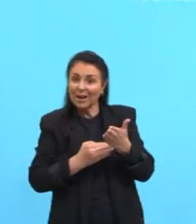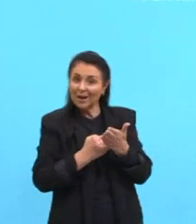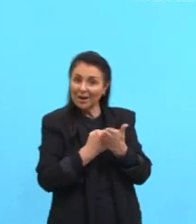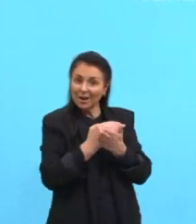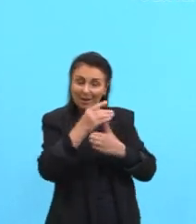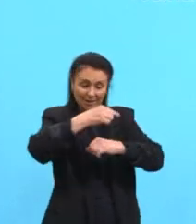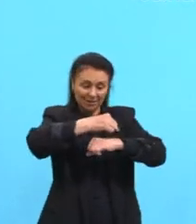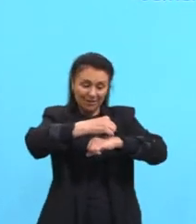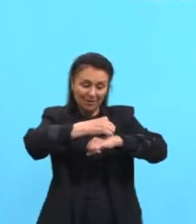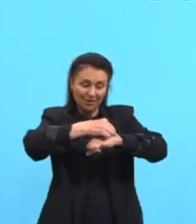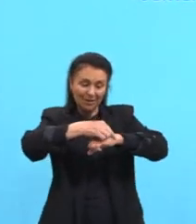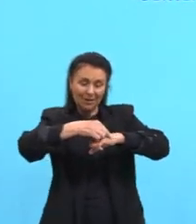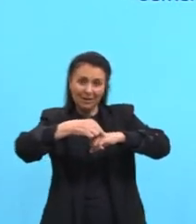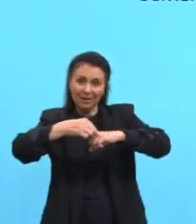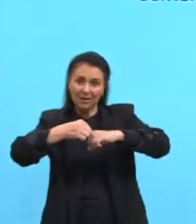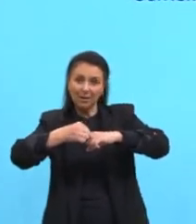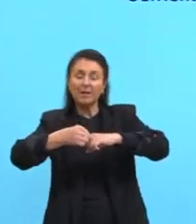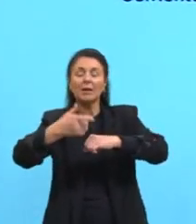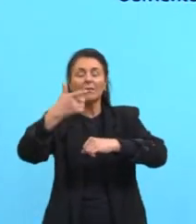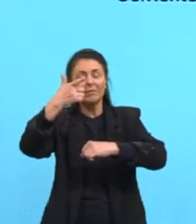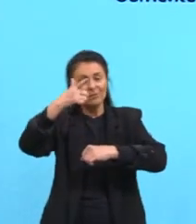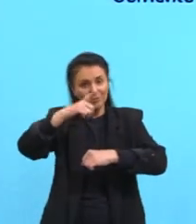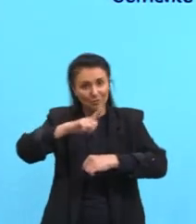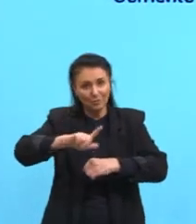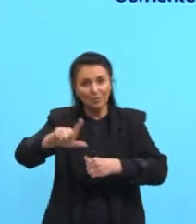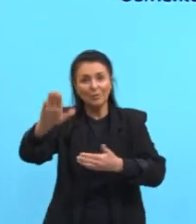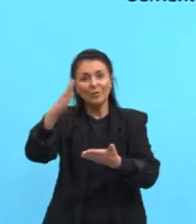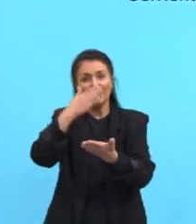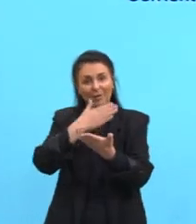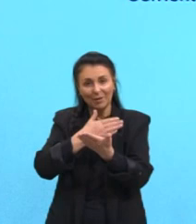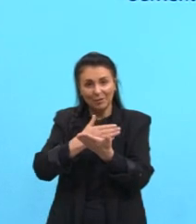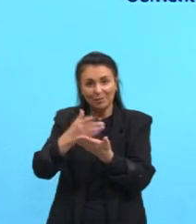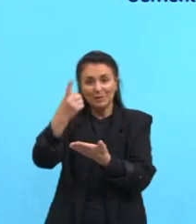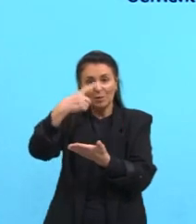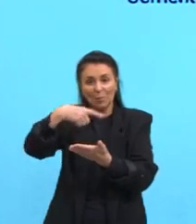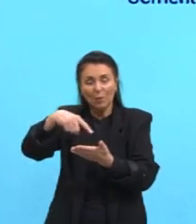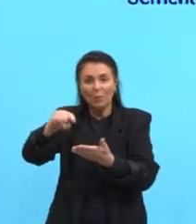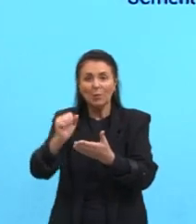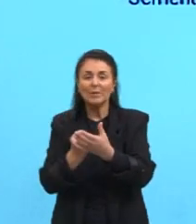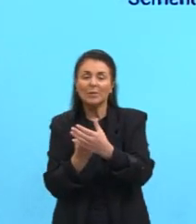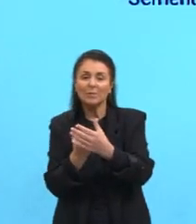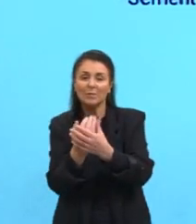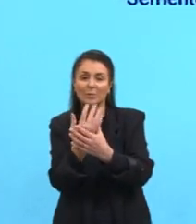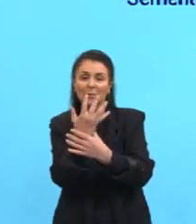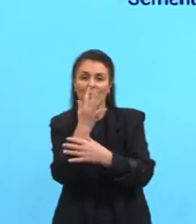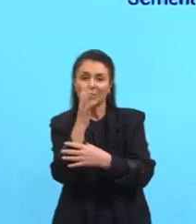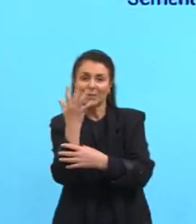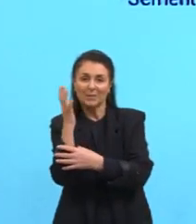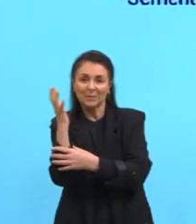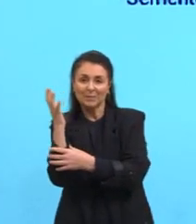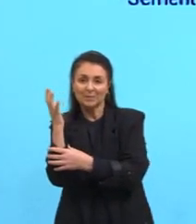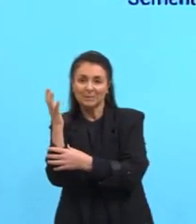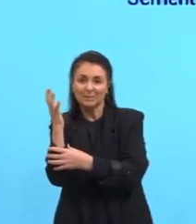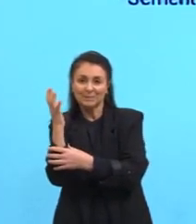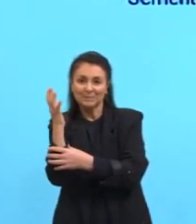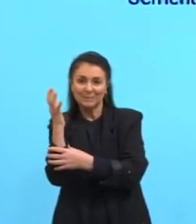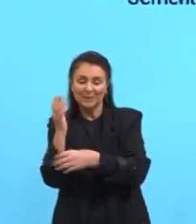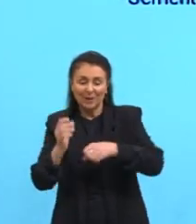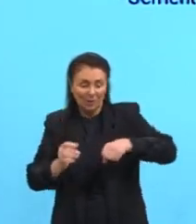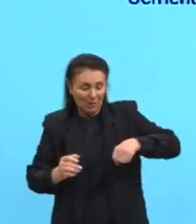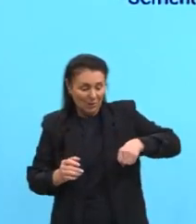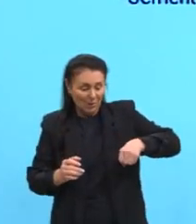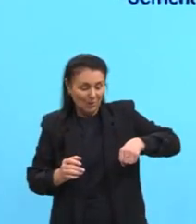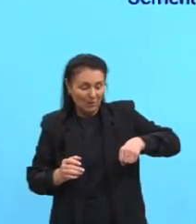é a semente Então vai gerar um novo indivíduo tá então aqui então um embrião já é um novo indevido